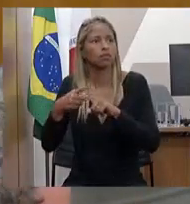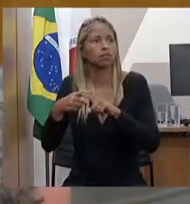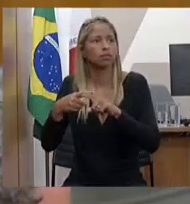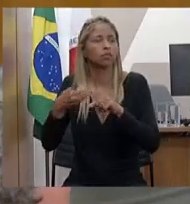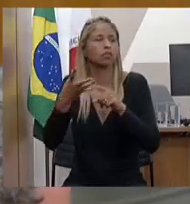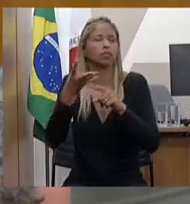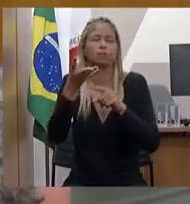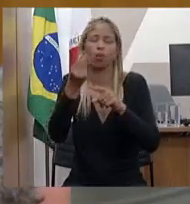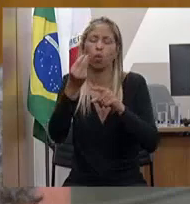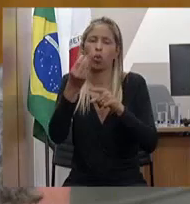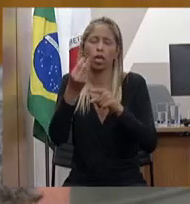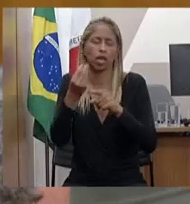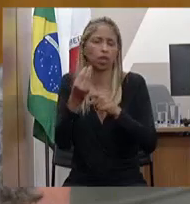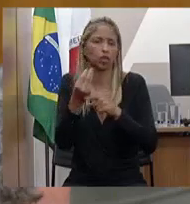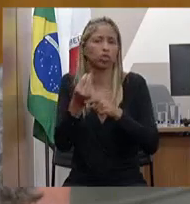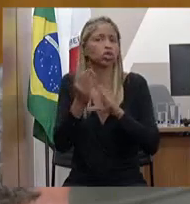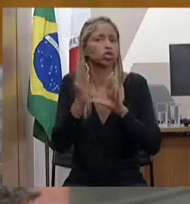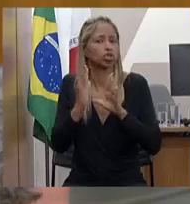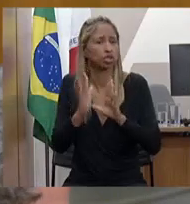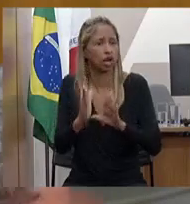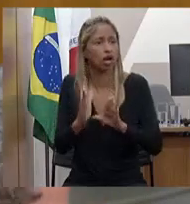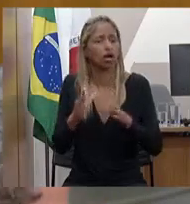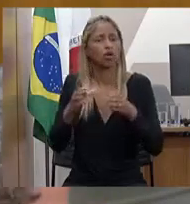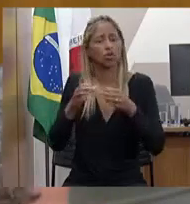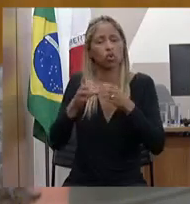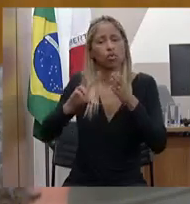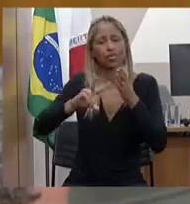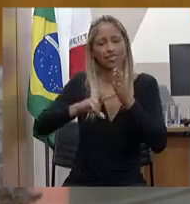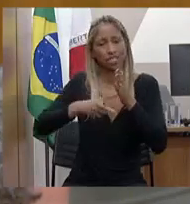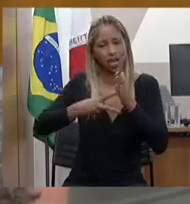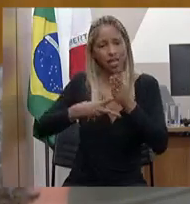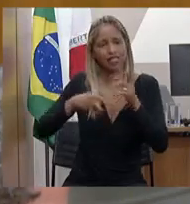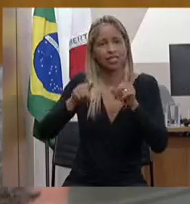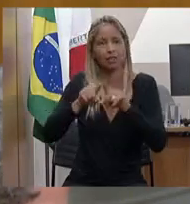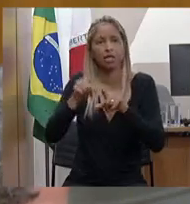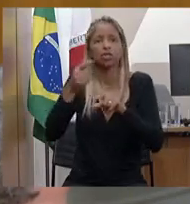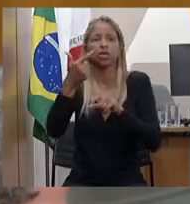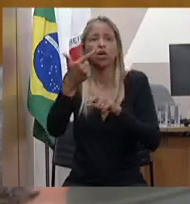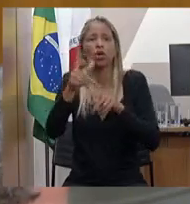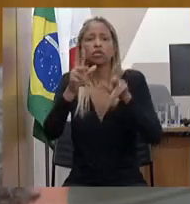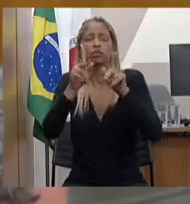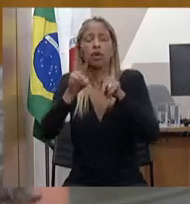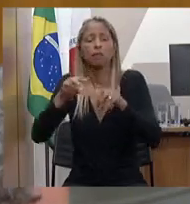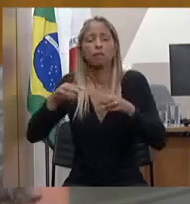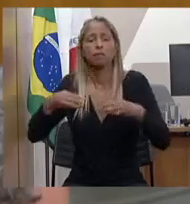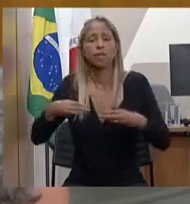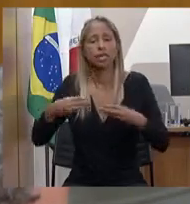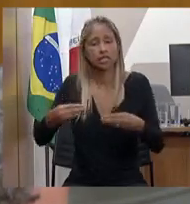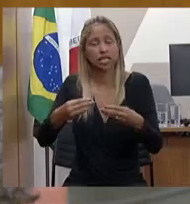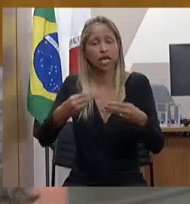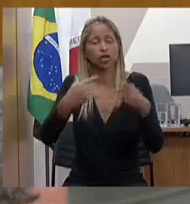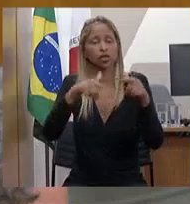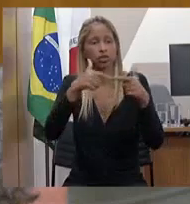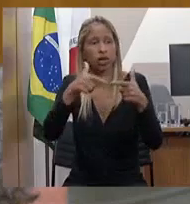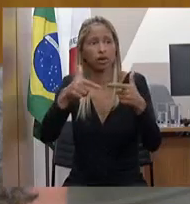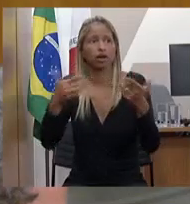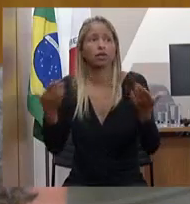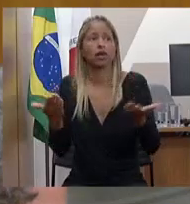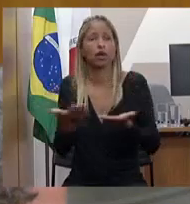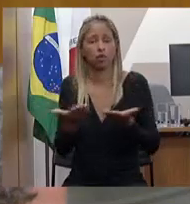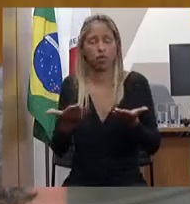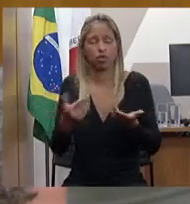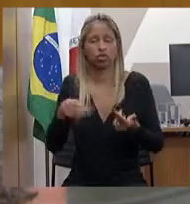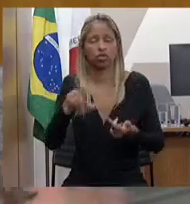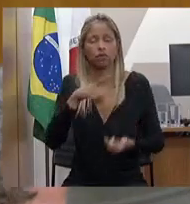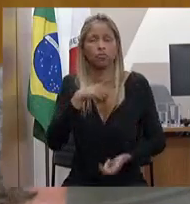foram muitos e vários não só por parte do sindicalistas mas também pelo Ministério do Trabalho que hoje nós